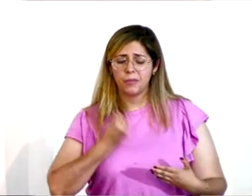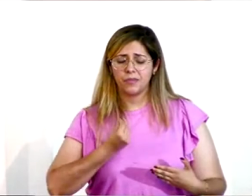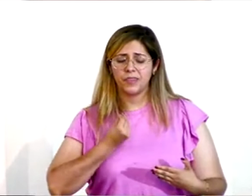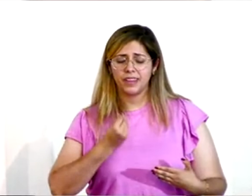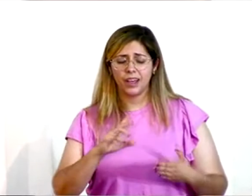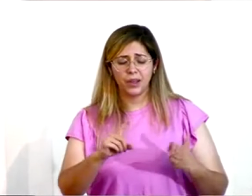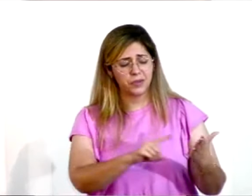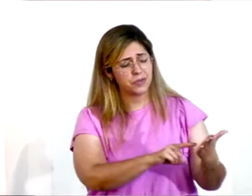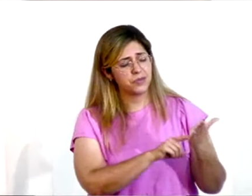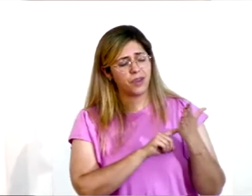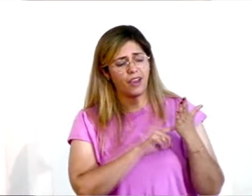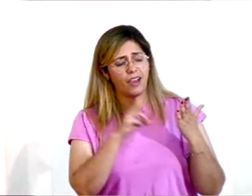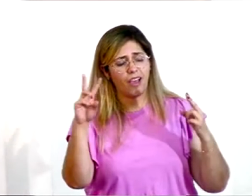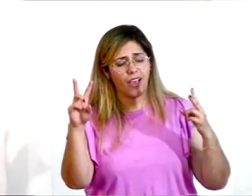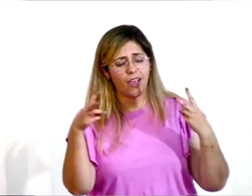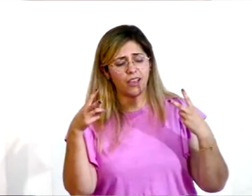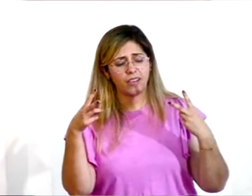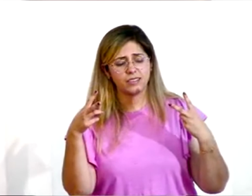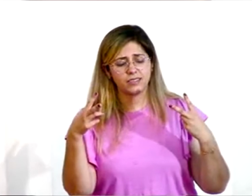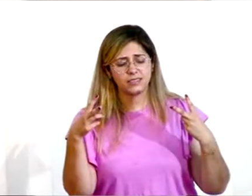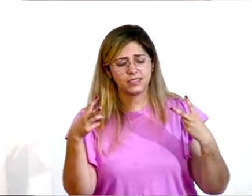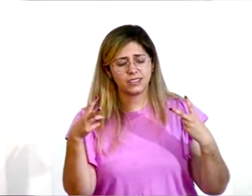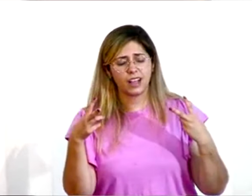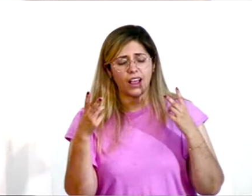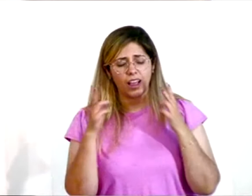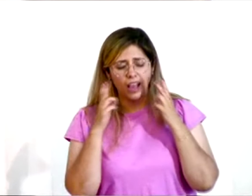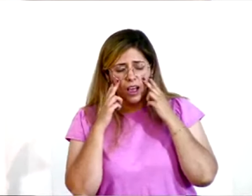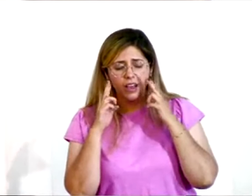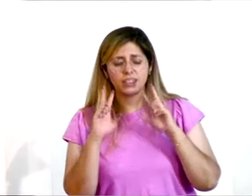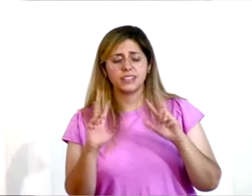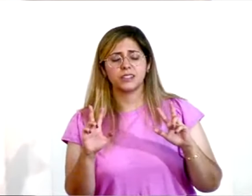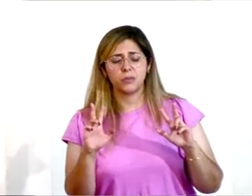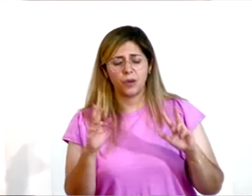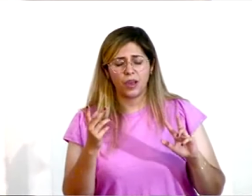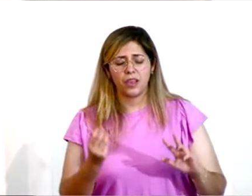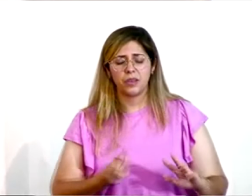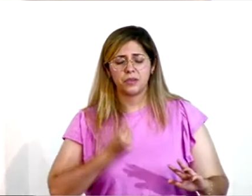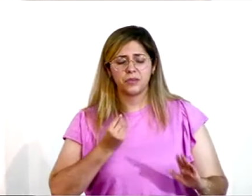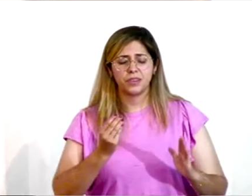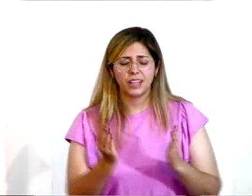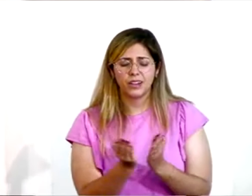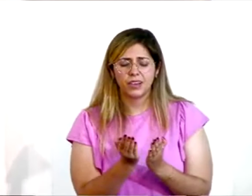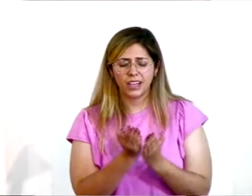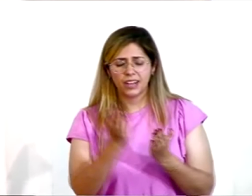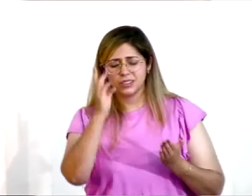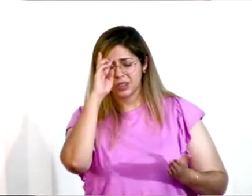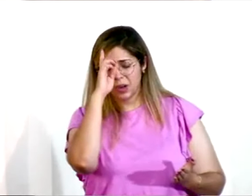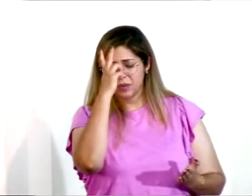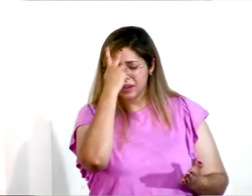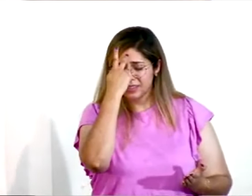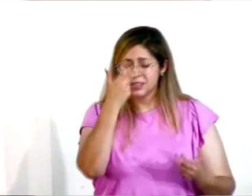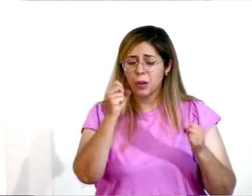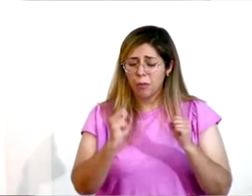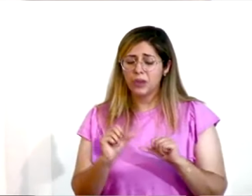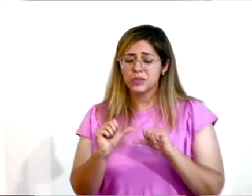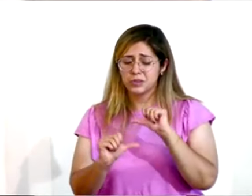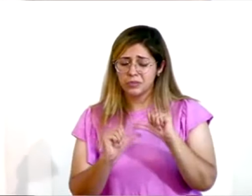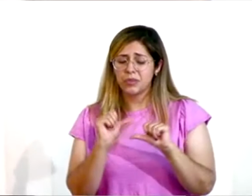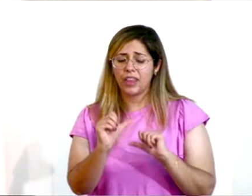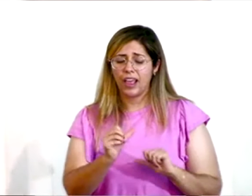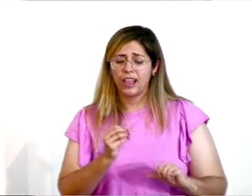convertido, de uma convertida. Senhor, se o Senhor não me vê, o Senhor pode mudar a história da minha vida agora,